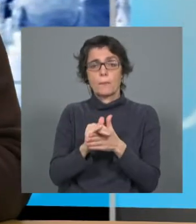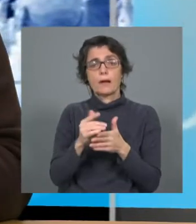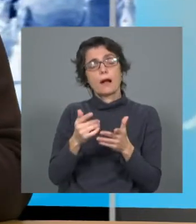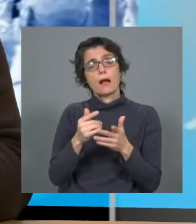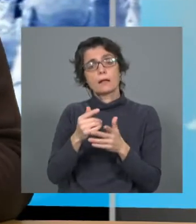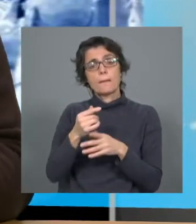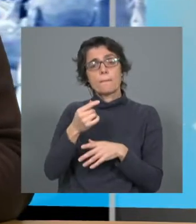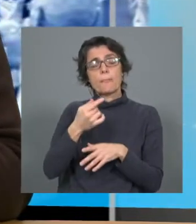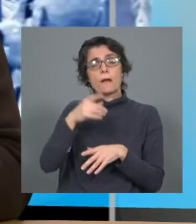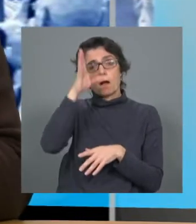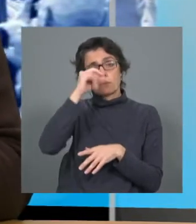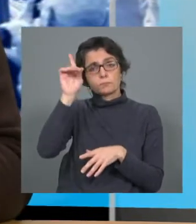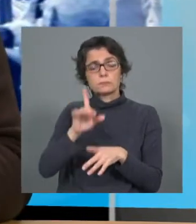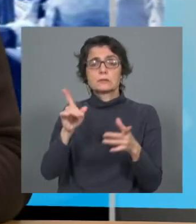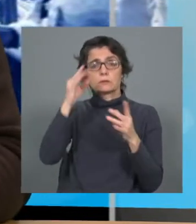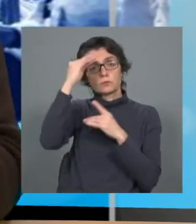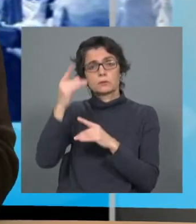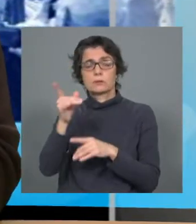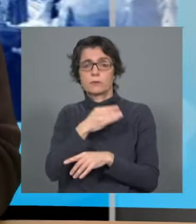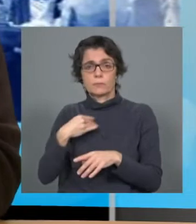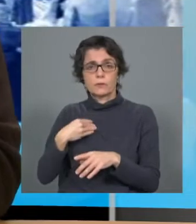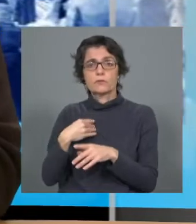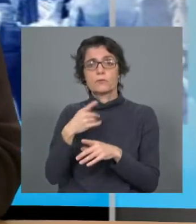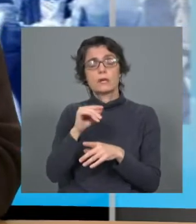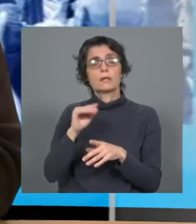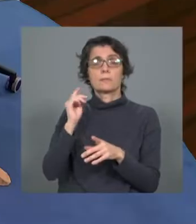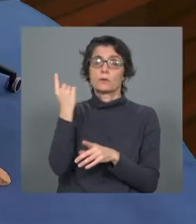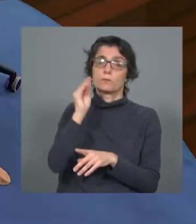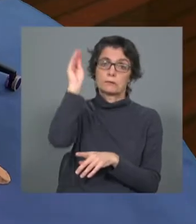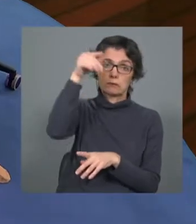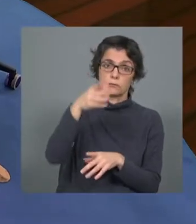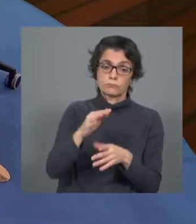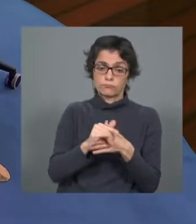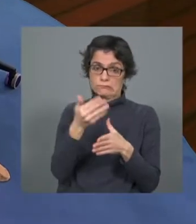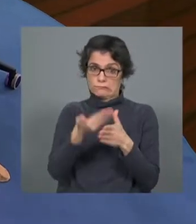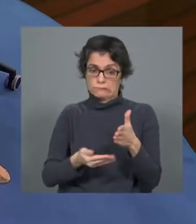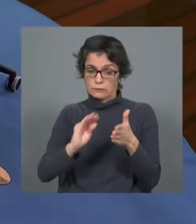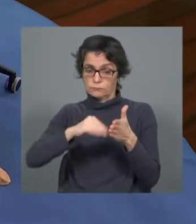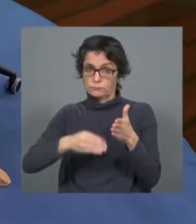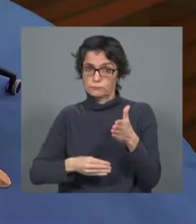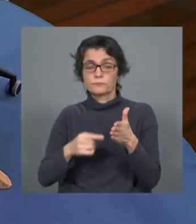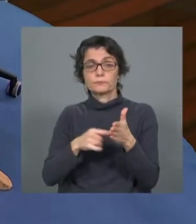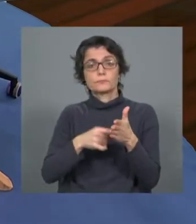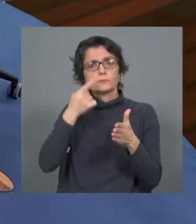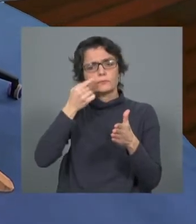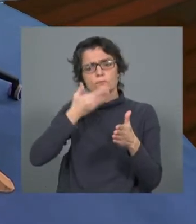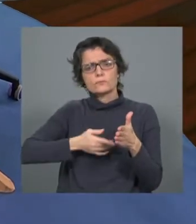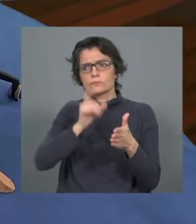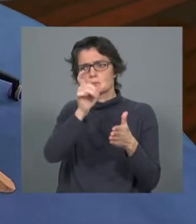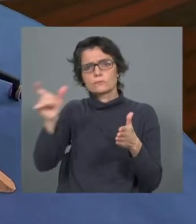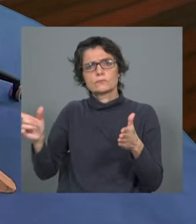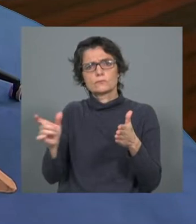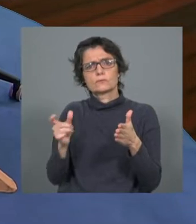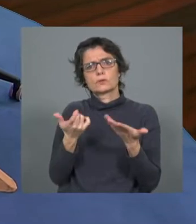Ministro da Educação, à Ministra da Saúde e ao Presidente da República, subscrita por especialistas de vária